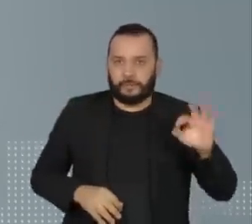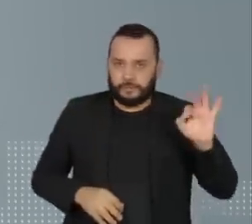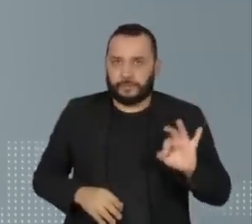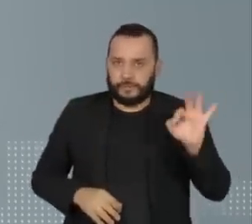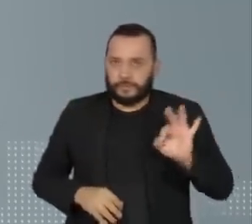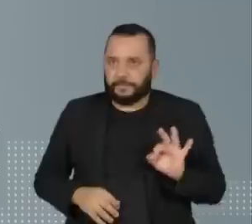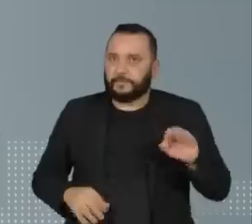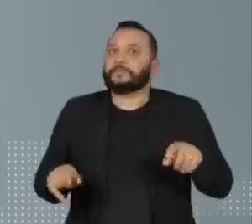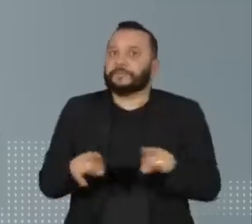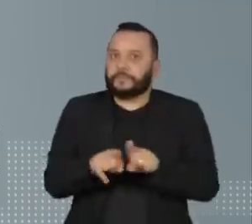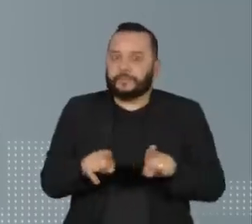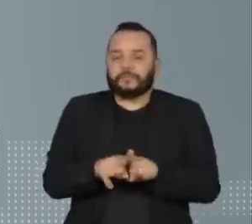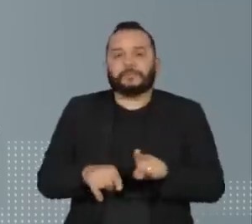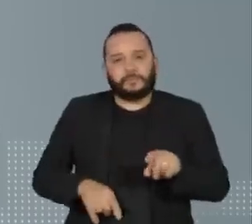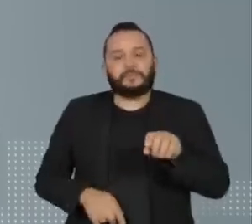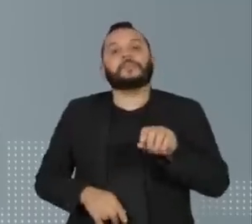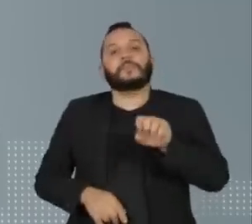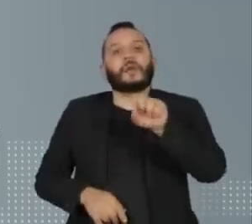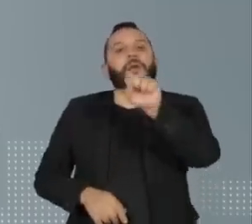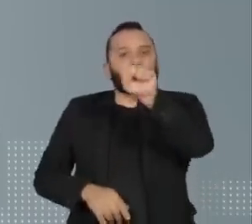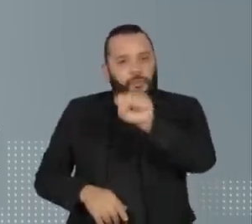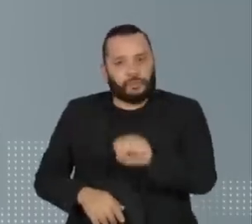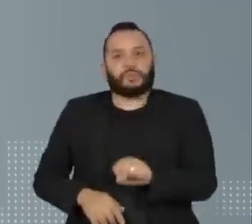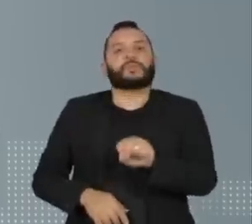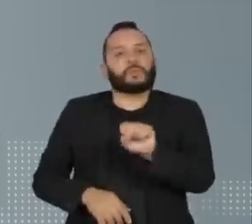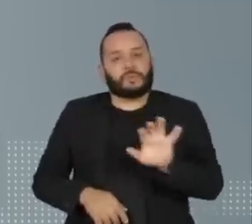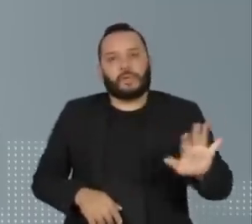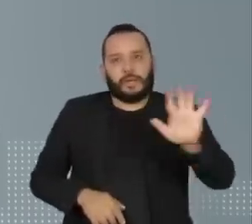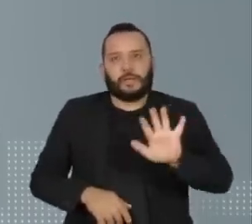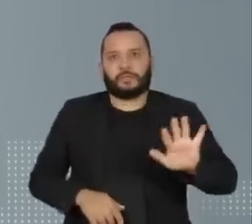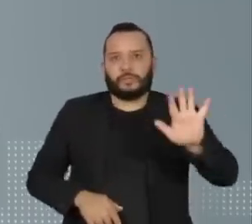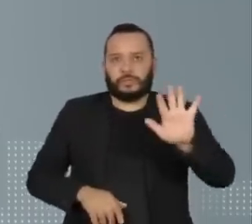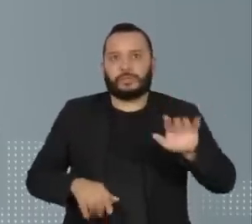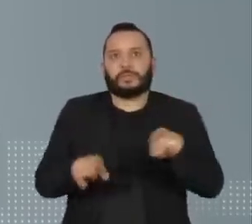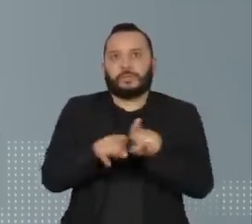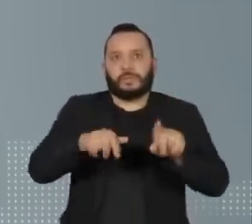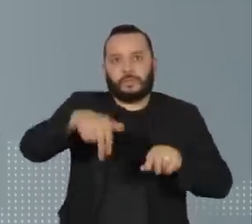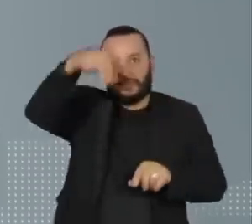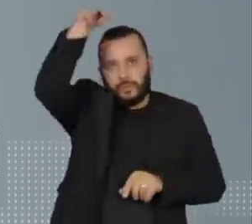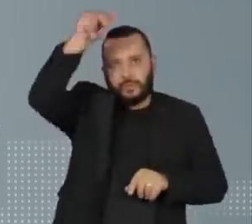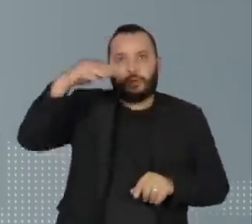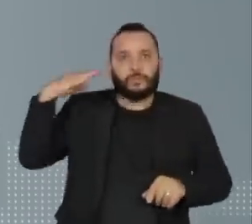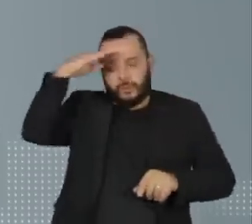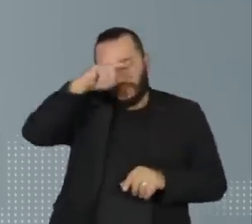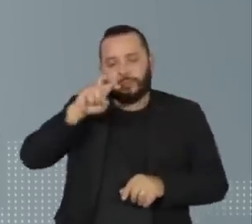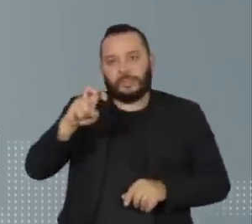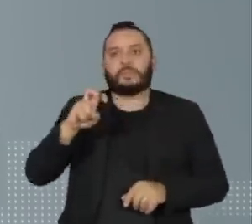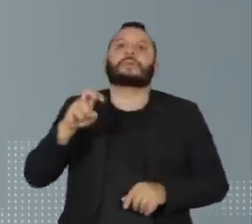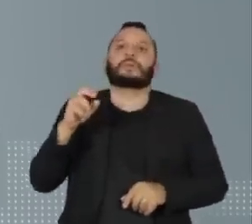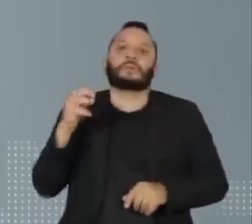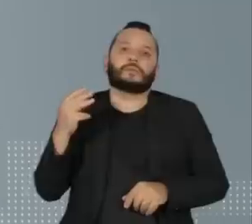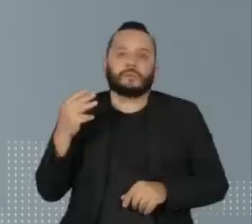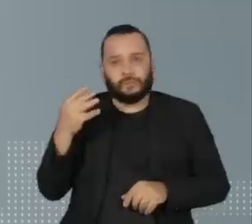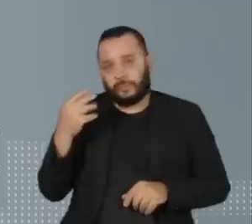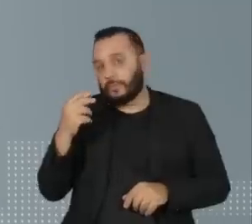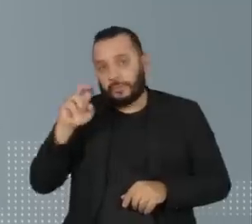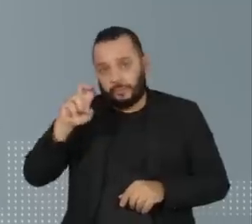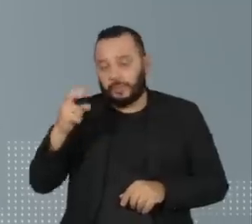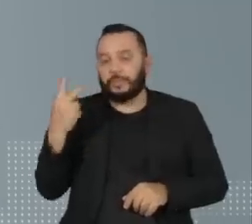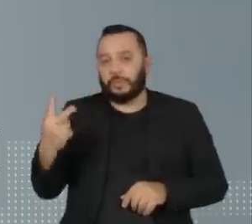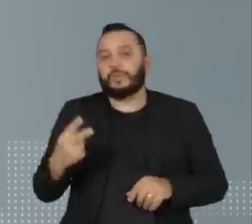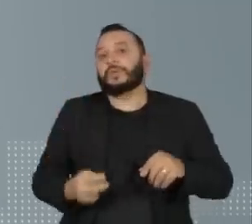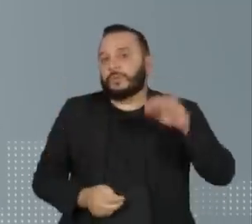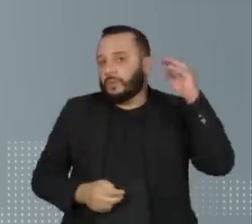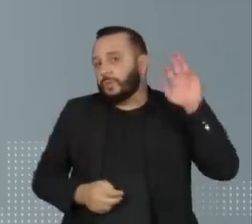nas regiões Sudeste e Norte bolsonaro tem 52 e Lula 48 por cento no